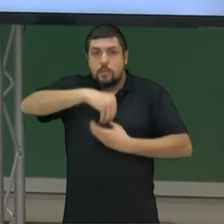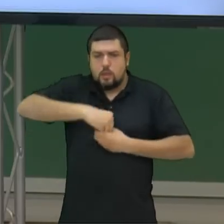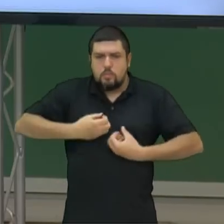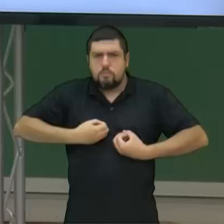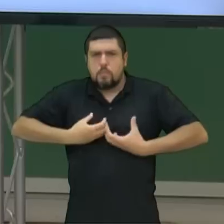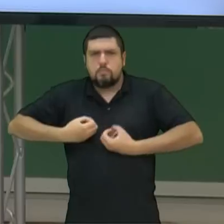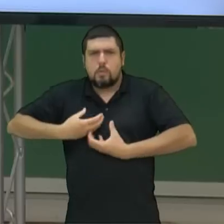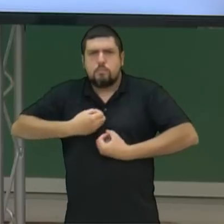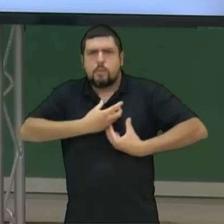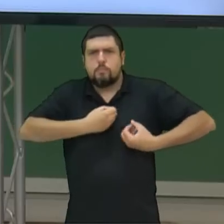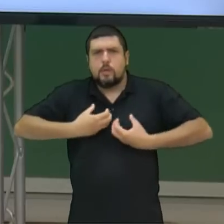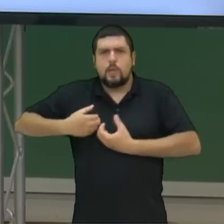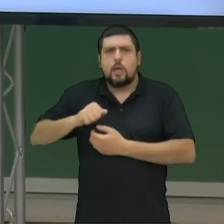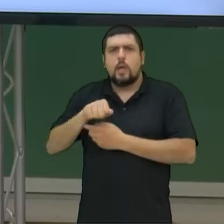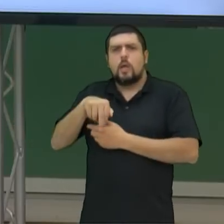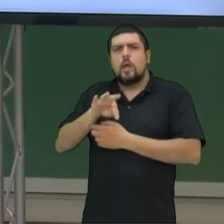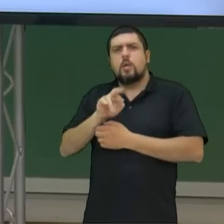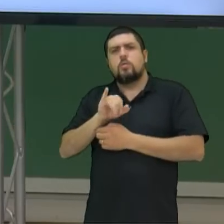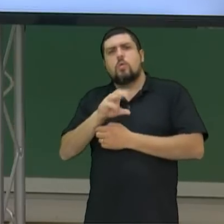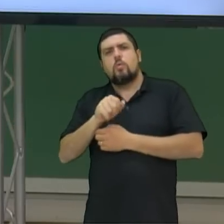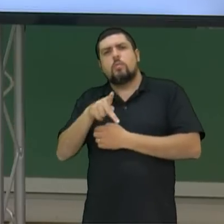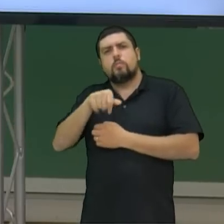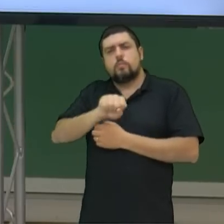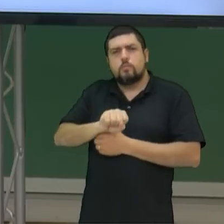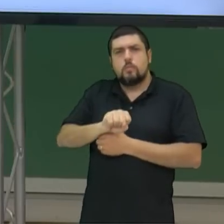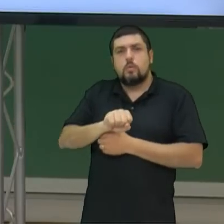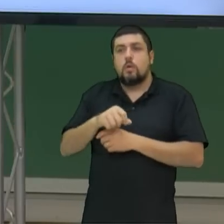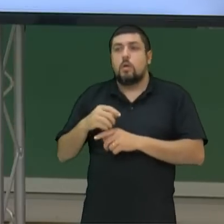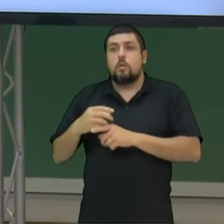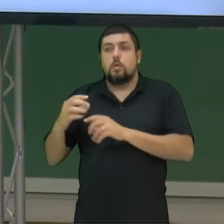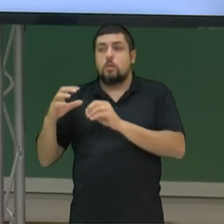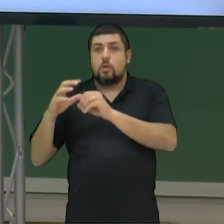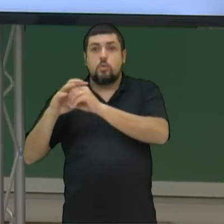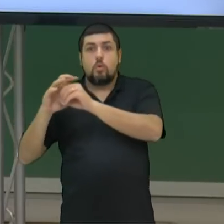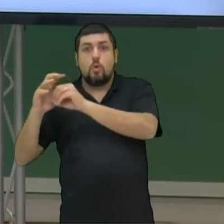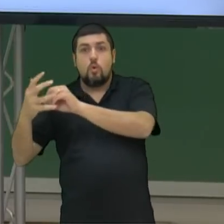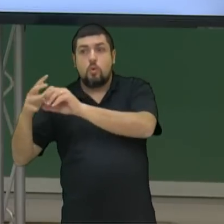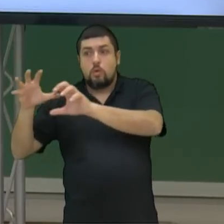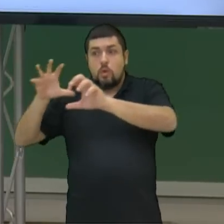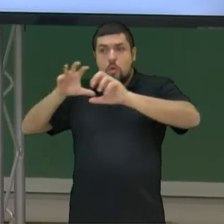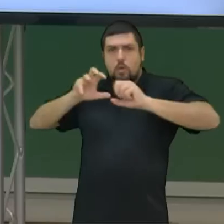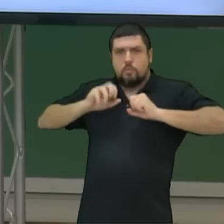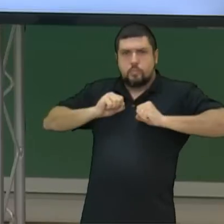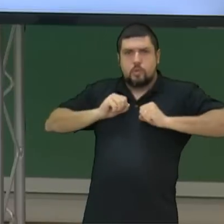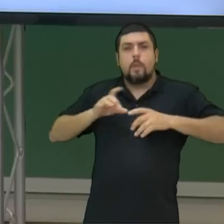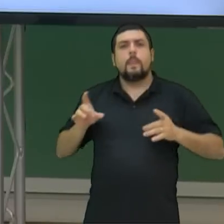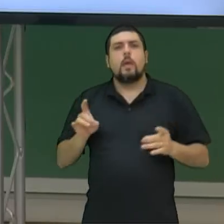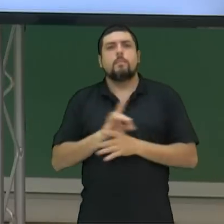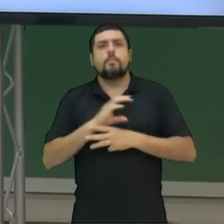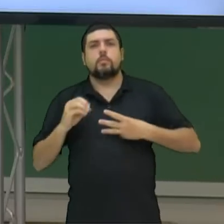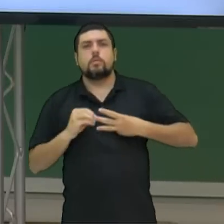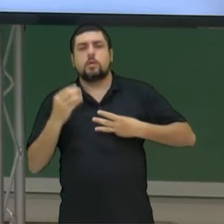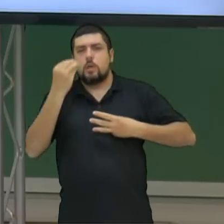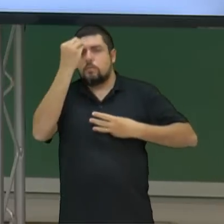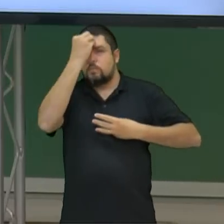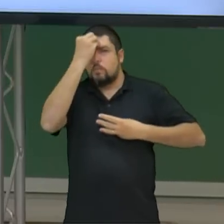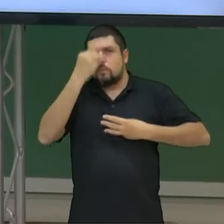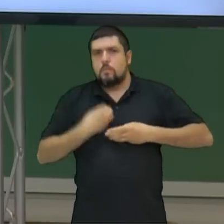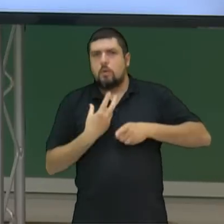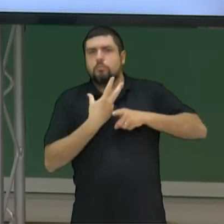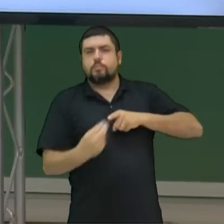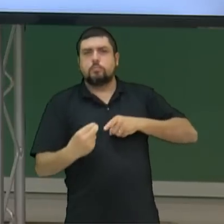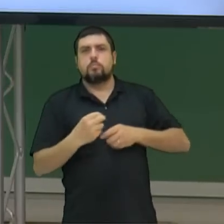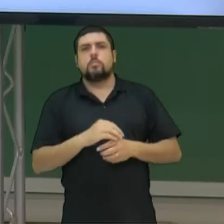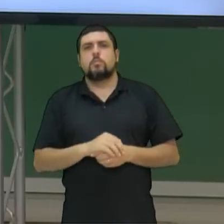ela tiver contato, ela já tem as células de memória, certo? Então aqui a gente usou a edição gênica, né, como biotecnologia, e ainda